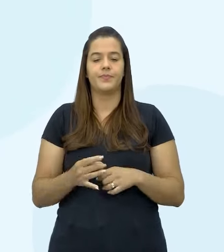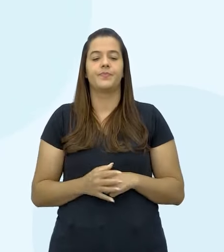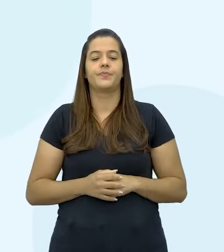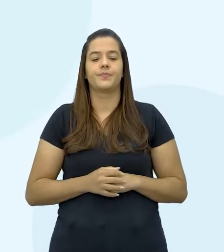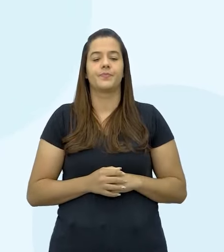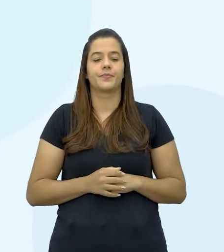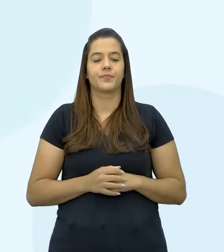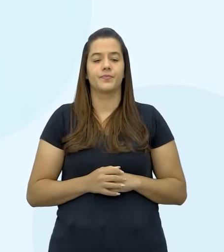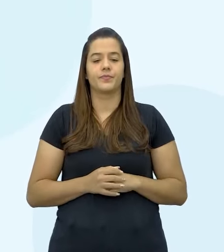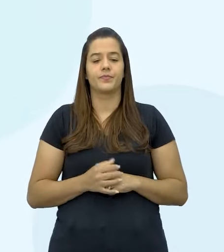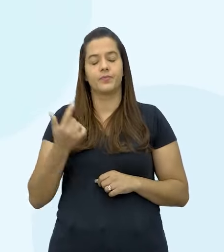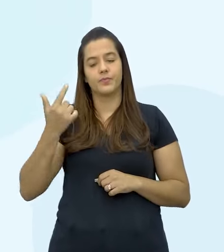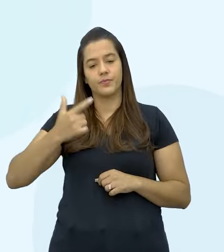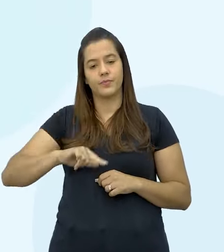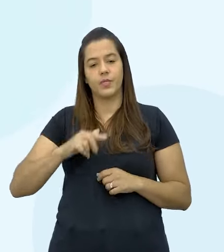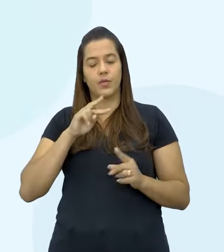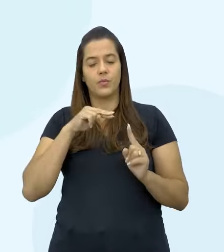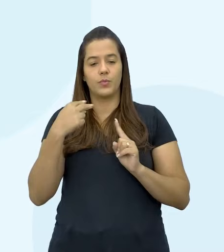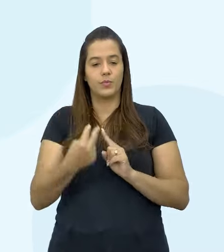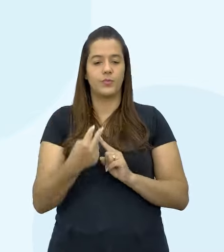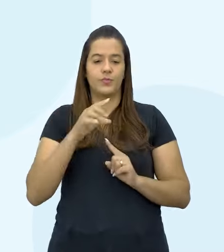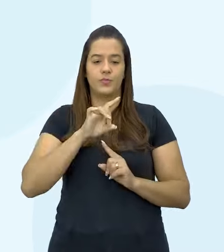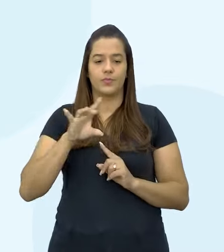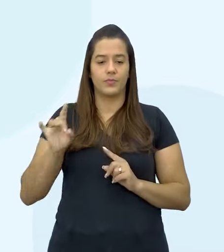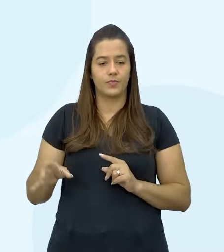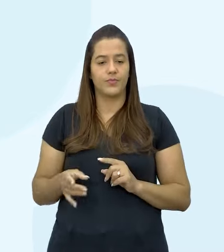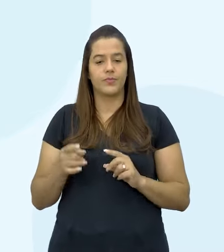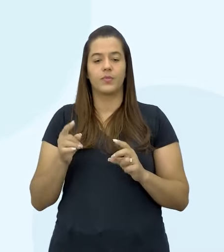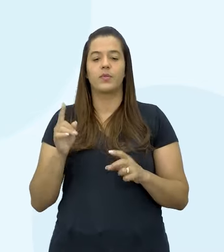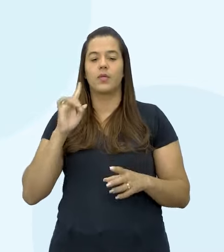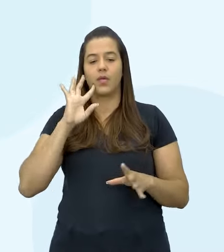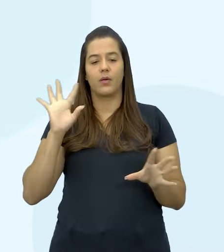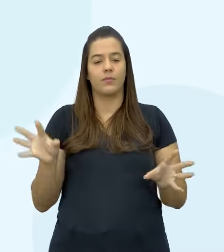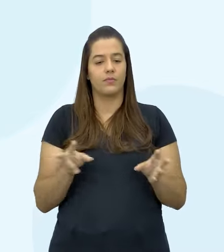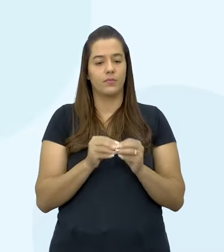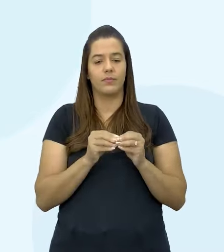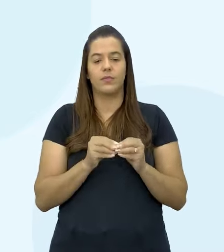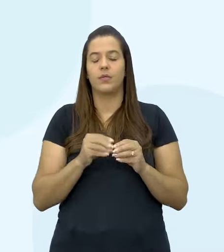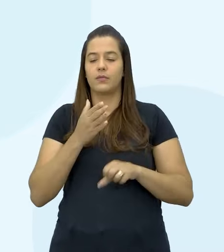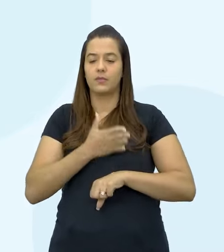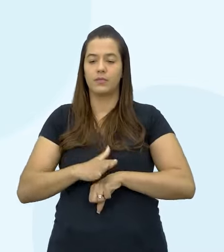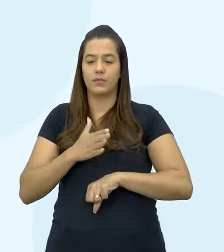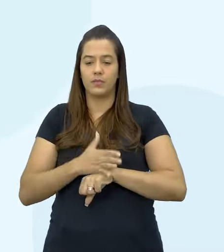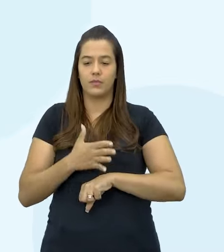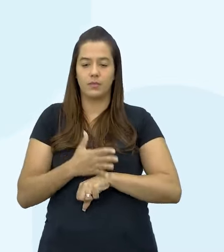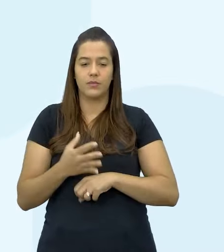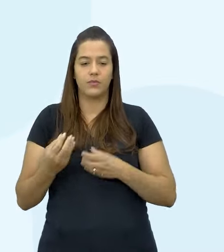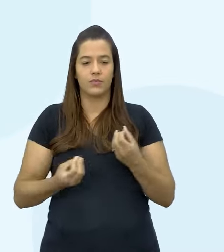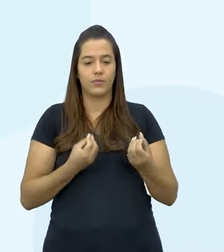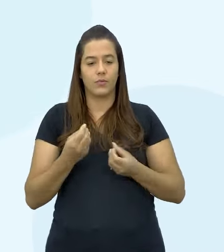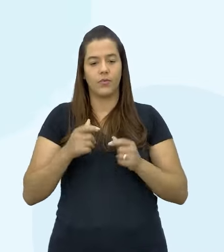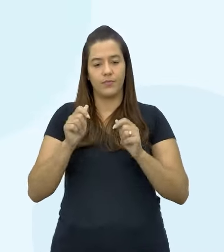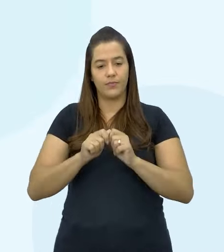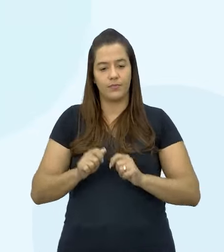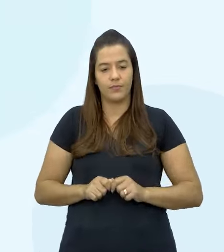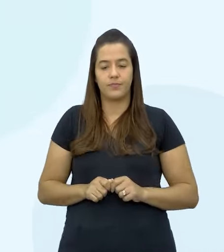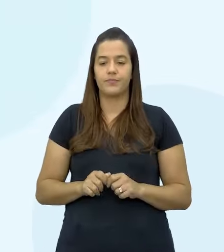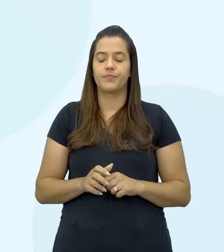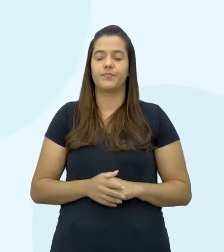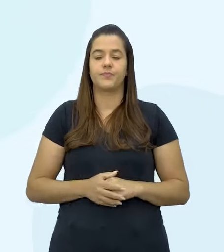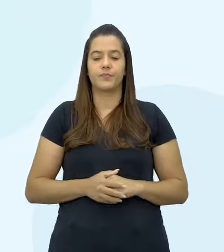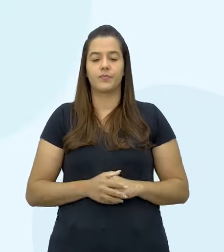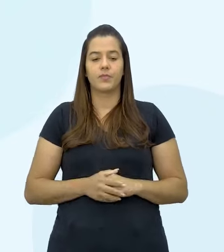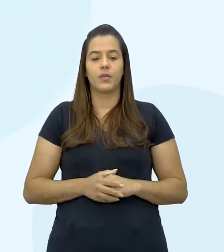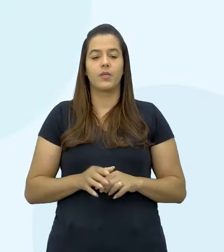de todos os componentes do ponto de vista da integração e fazer um breve alinhamento na prática, né, de como isso pode acontecer de fato,